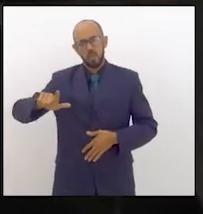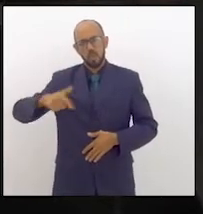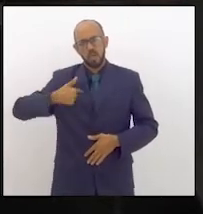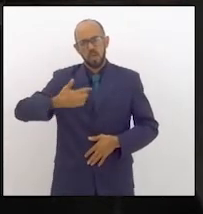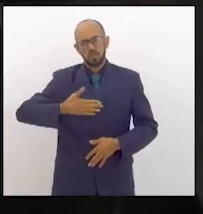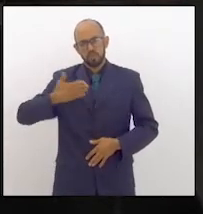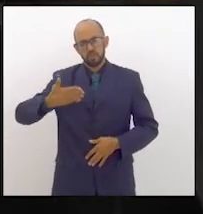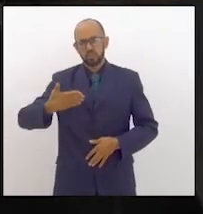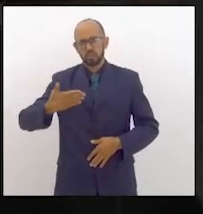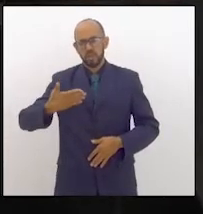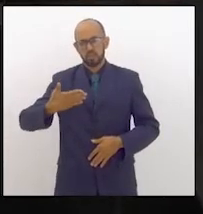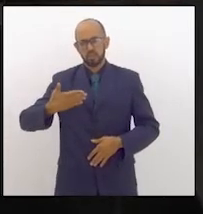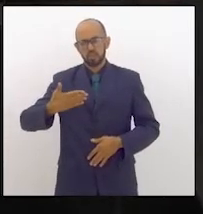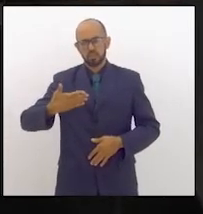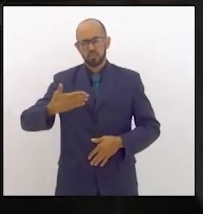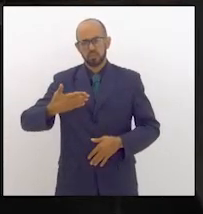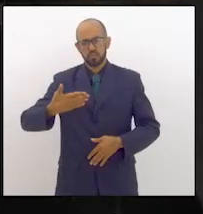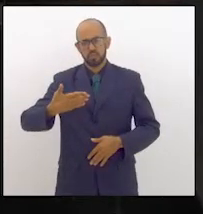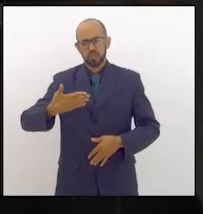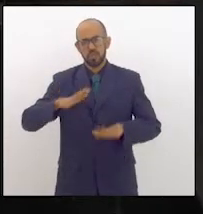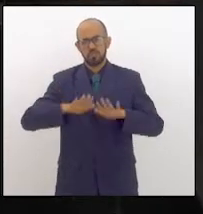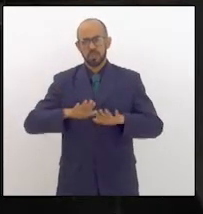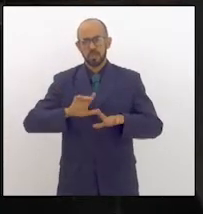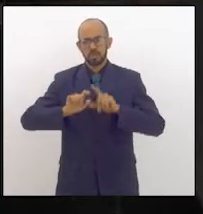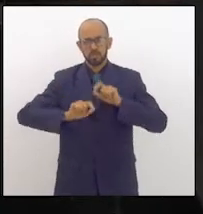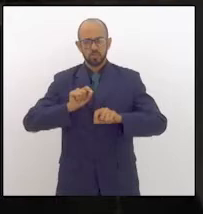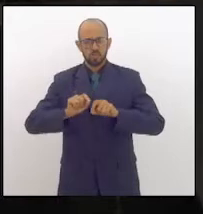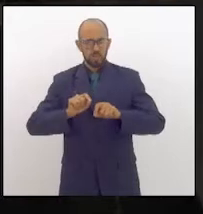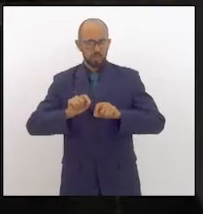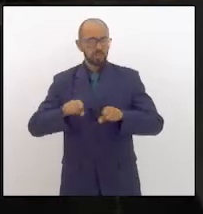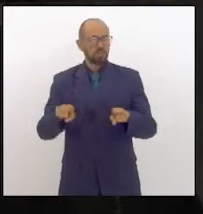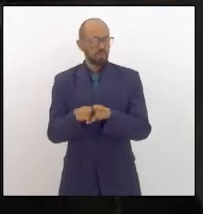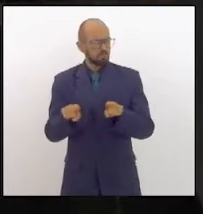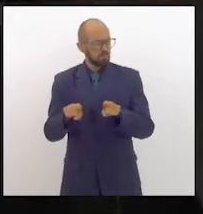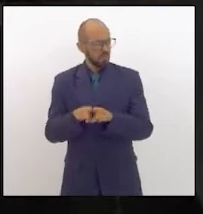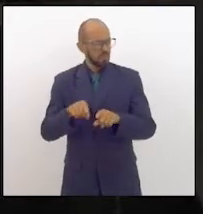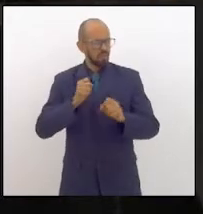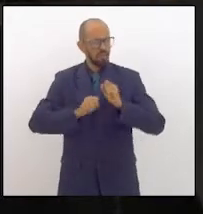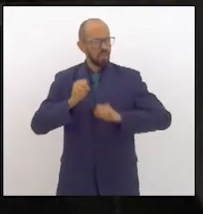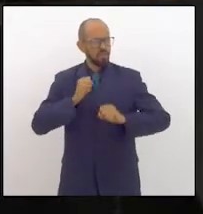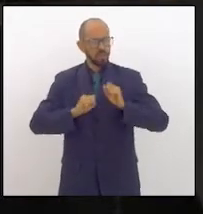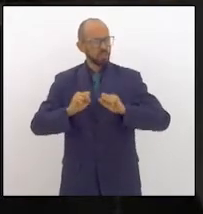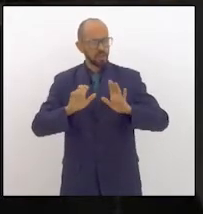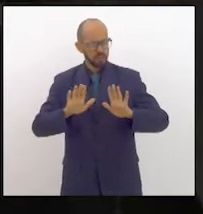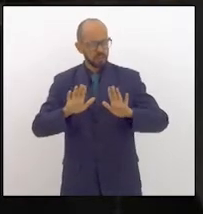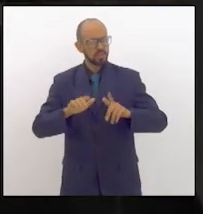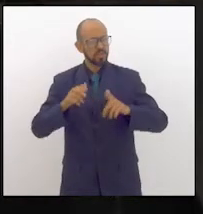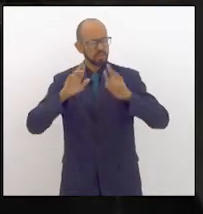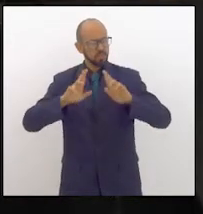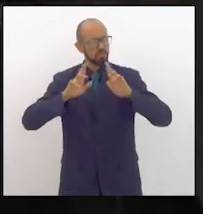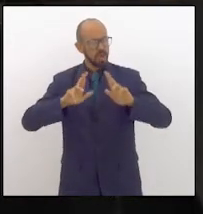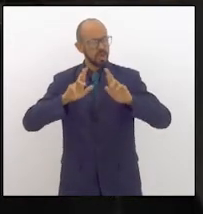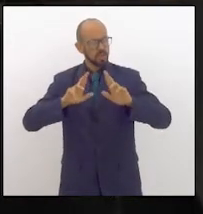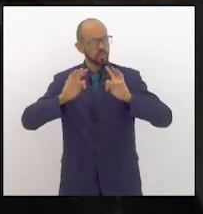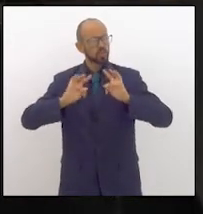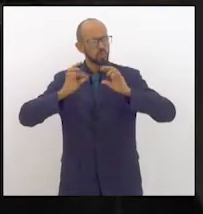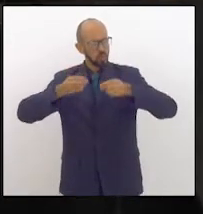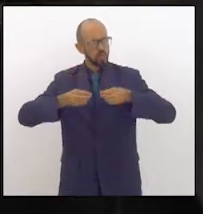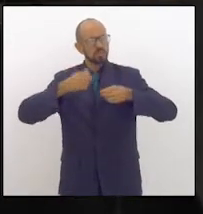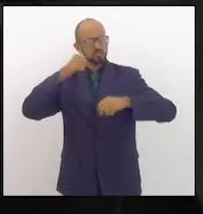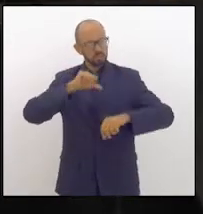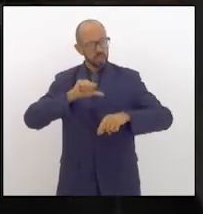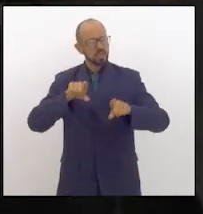assustada eu fico assombrada Mas eu também fico muito indignada e eu espero que todas as mulheres estejam